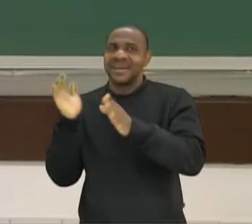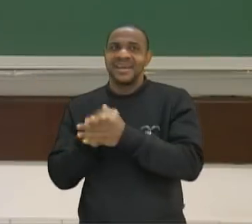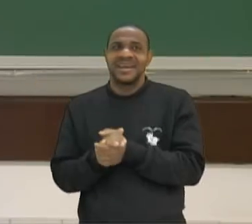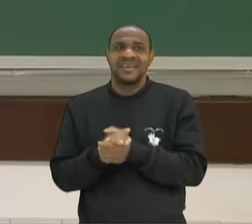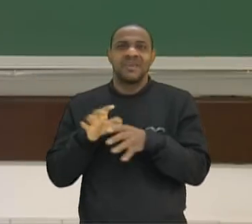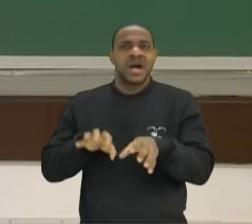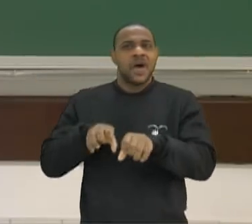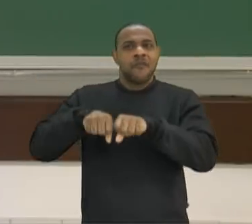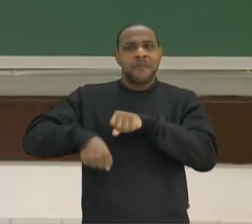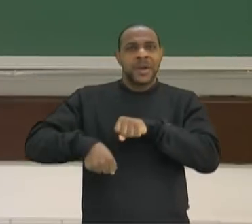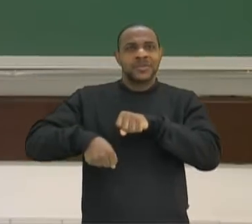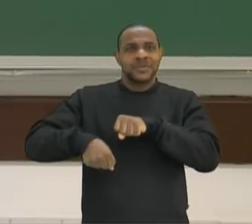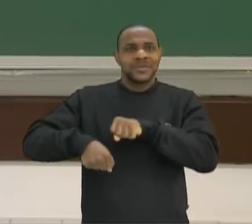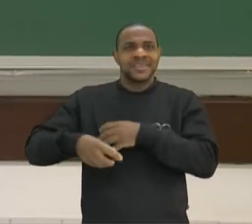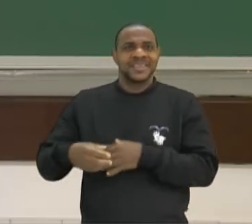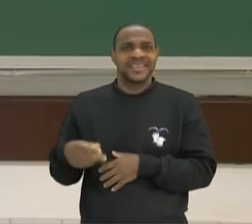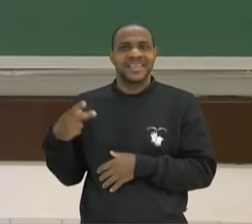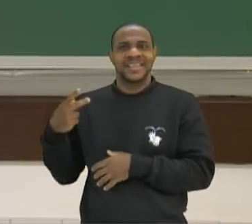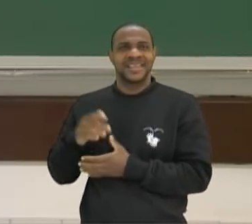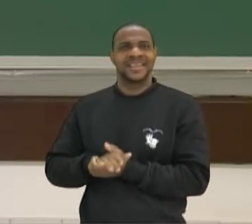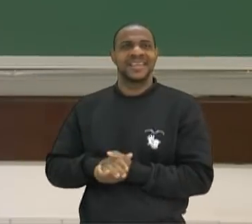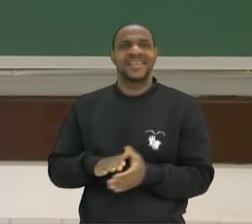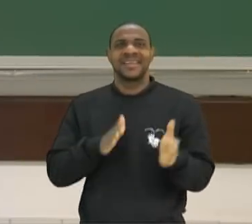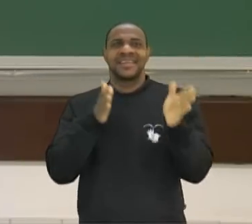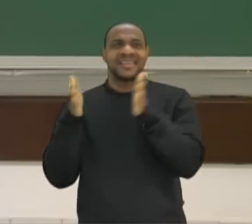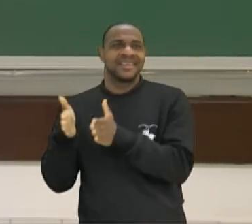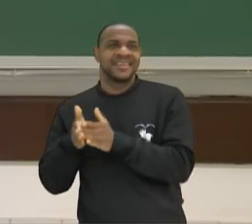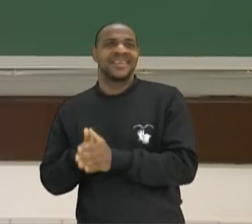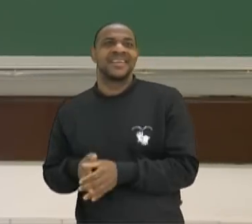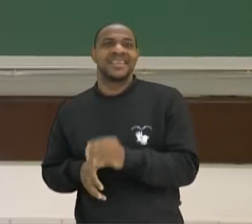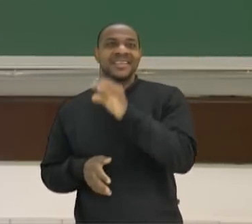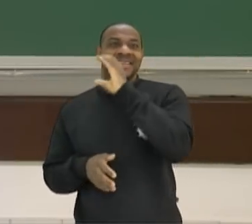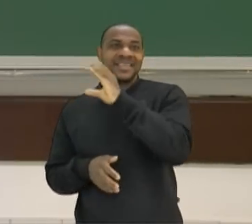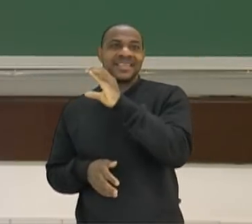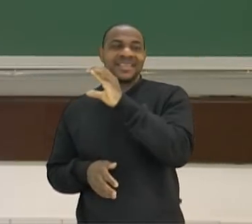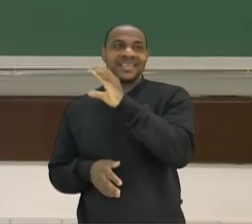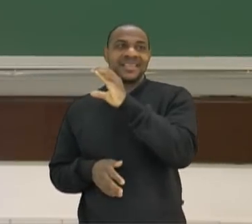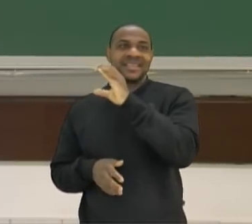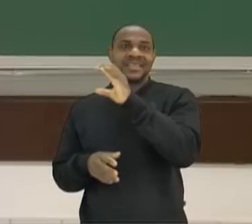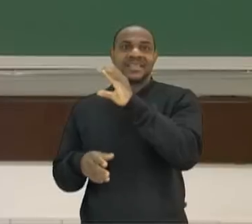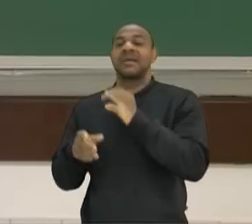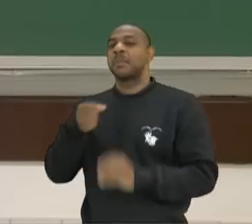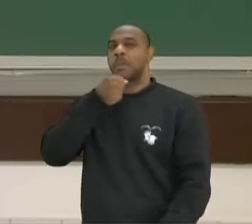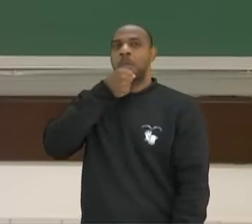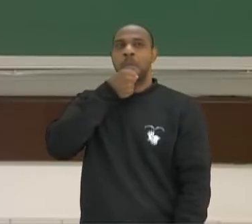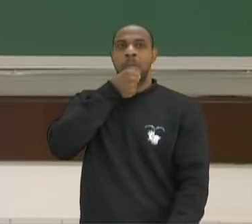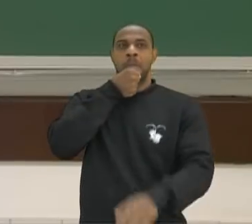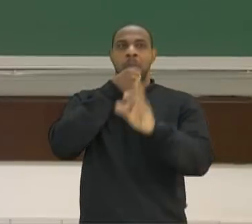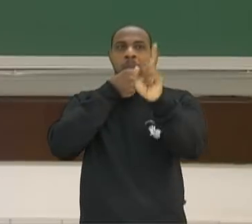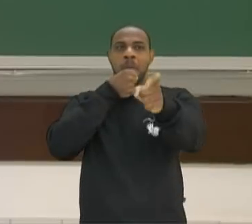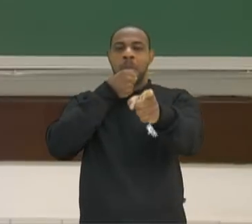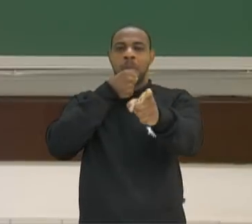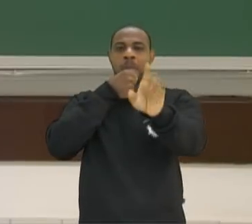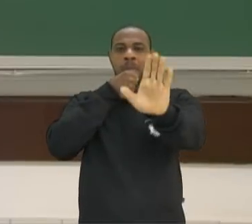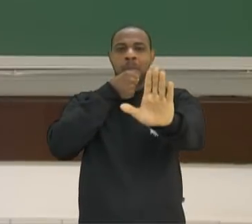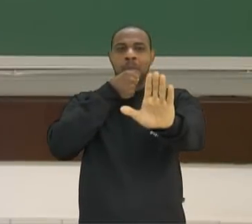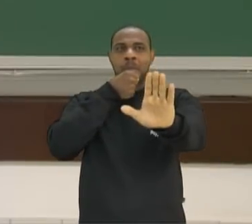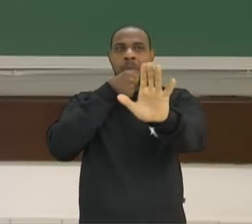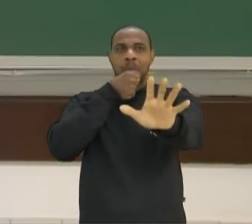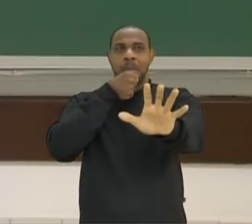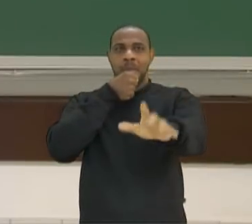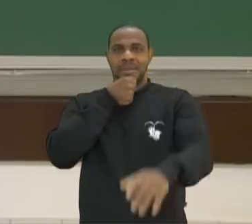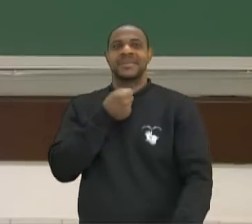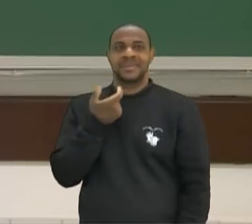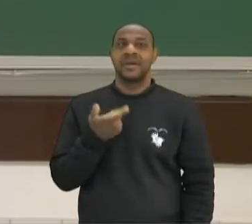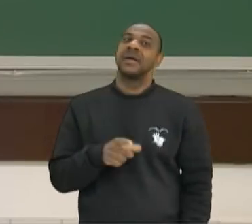a formatura dele, ok? E letter C, o que ele está fazendo? Está fazendo o discurso, né? Ah, então a resposta é